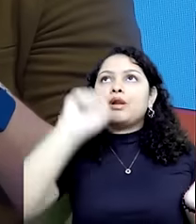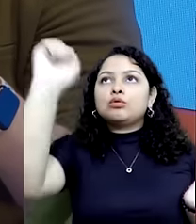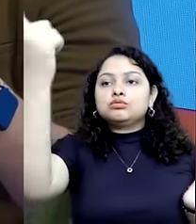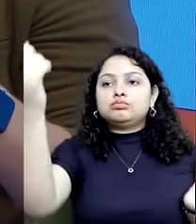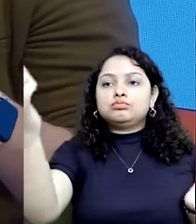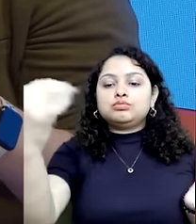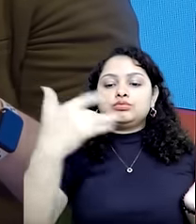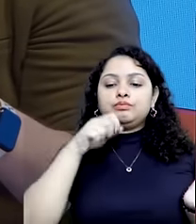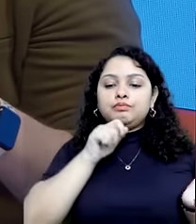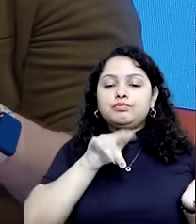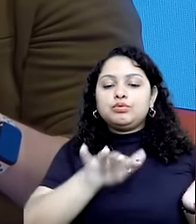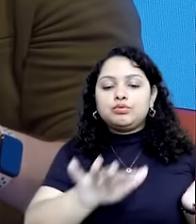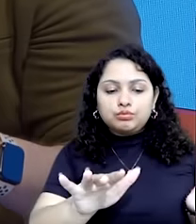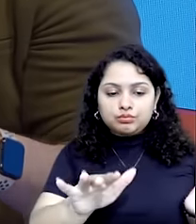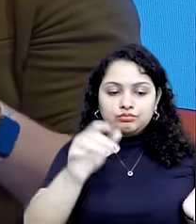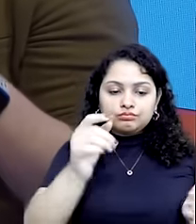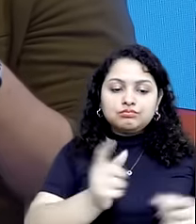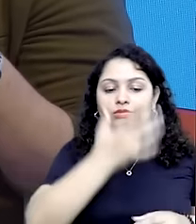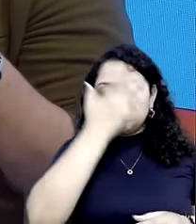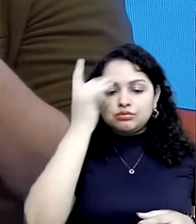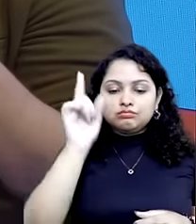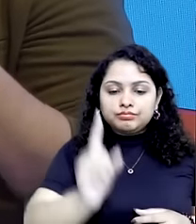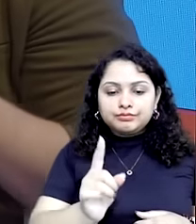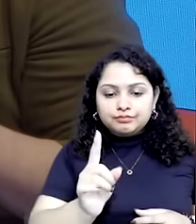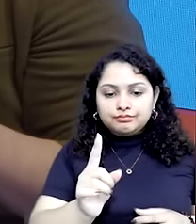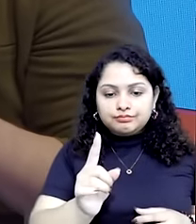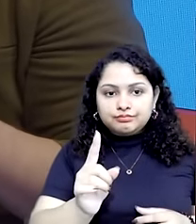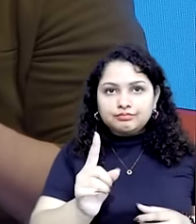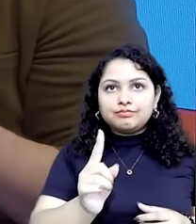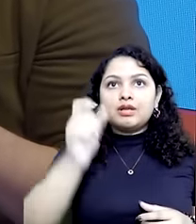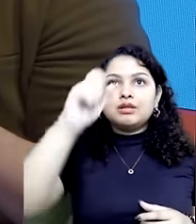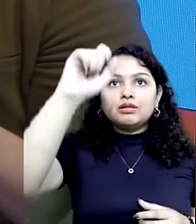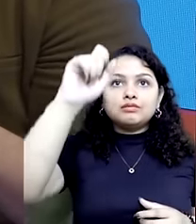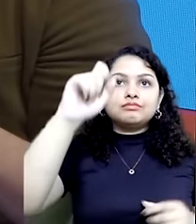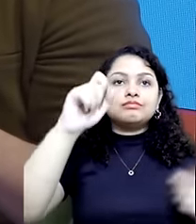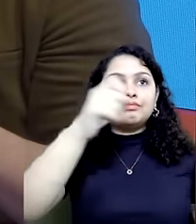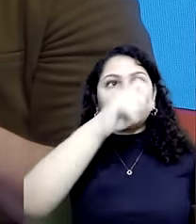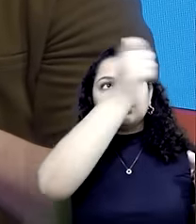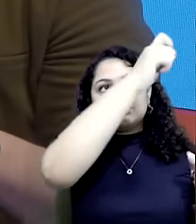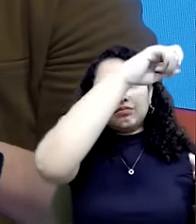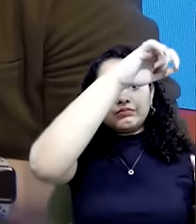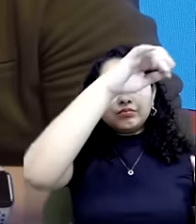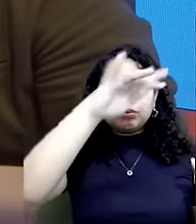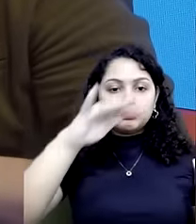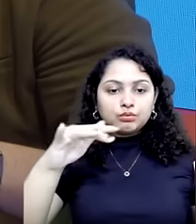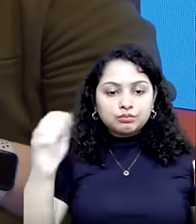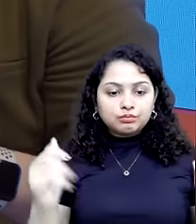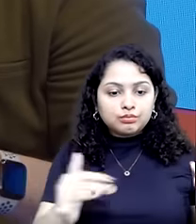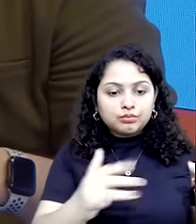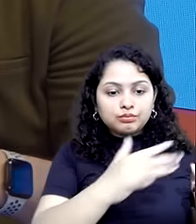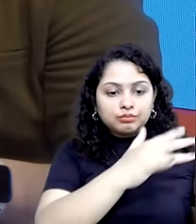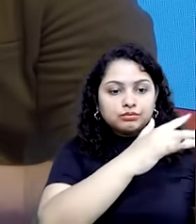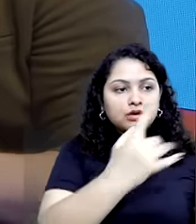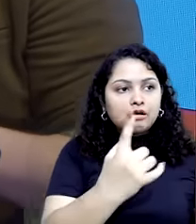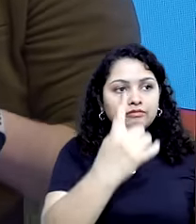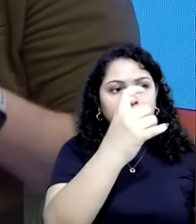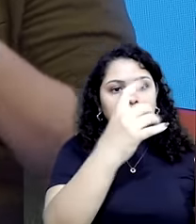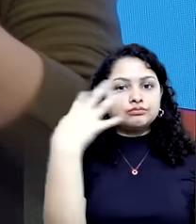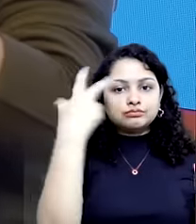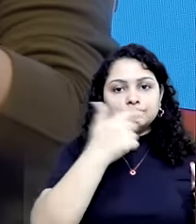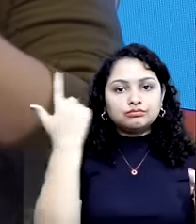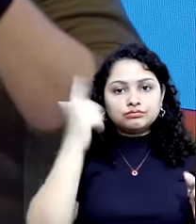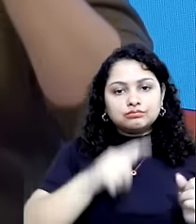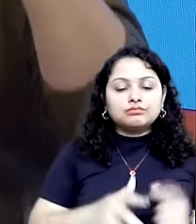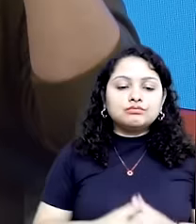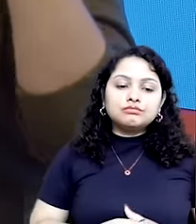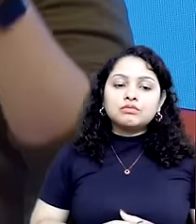de luz que vem jogando ela de baixo para cima para diminuir o efeito da sombra essa E aí é o que a que gente falou né usa e